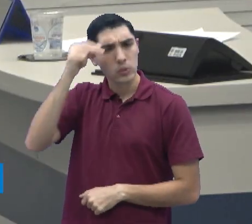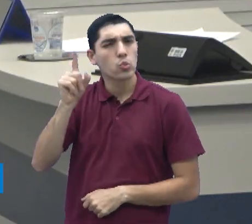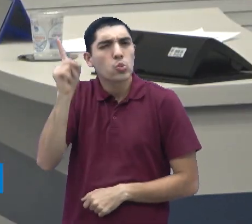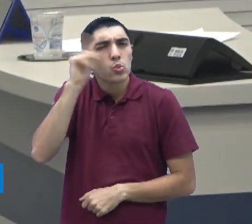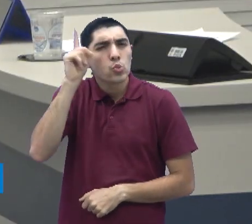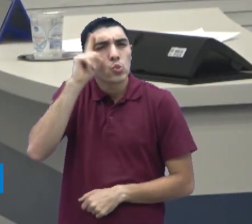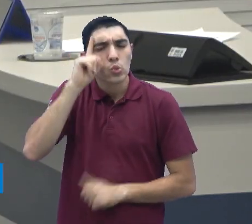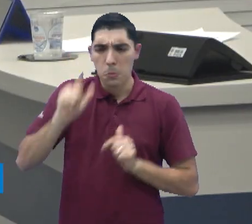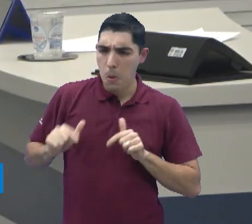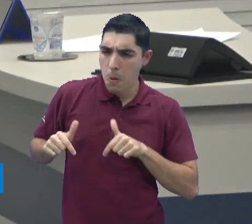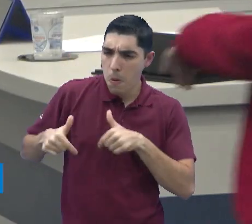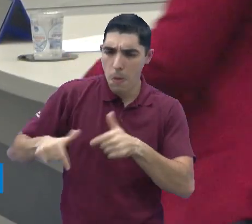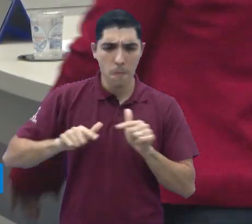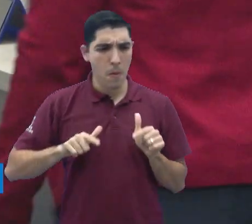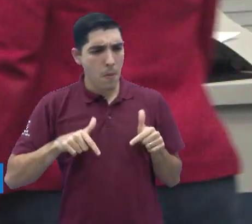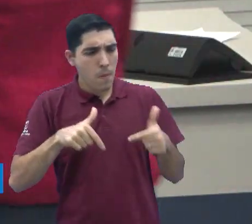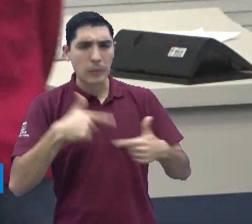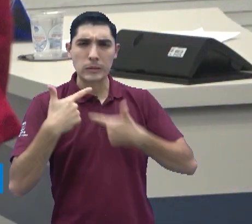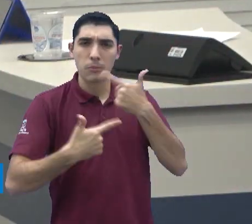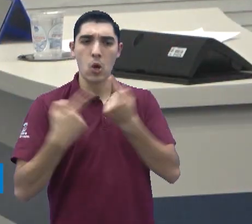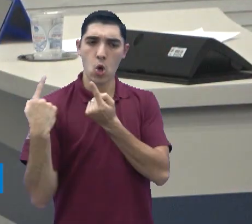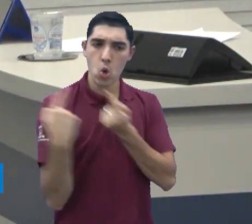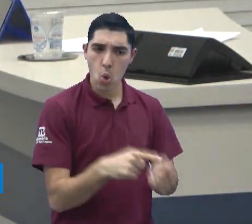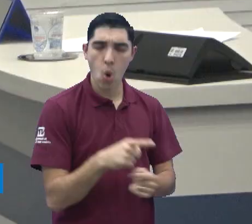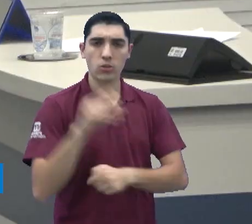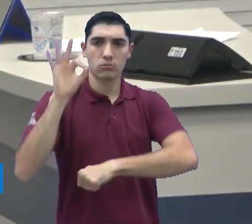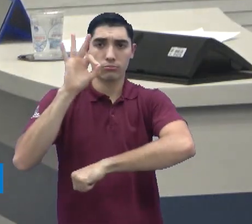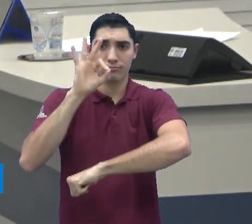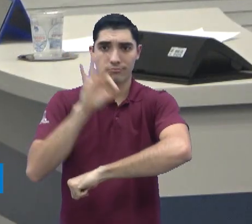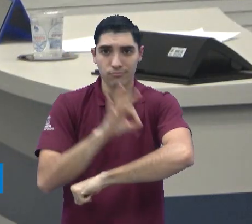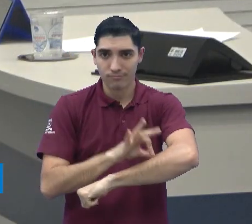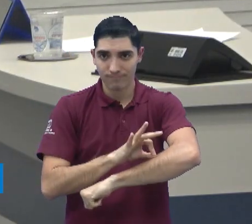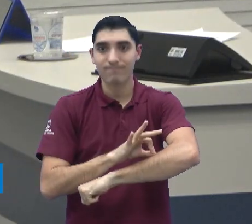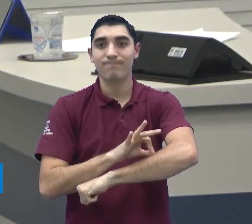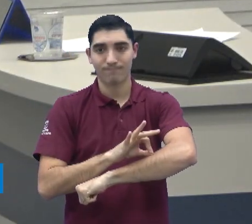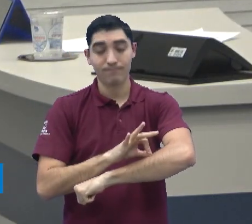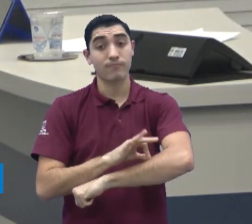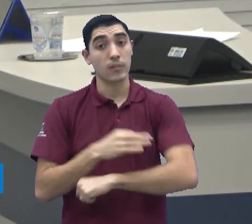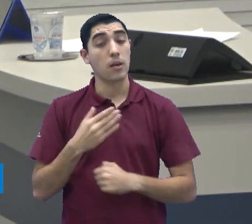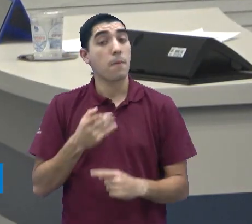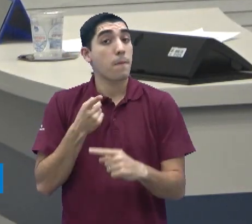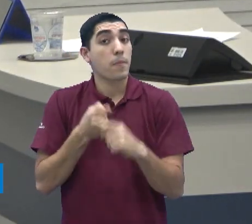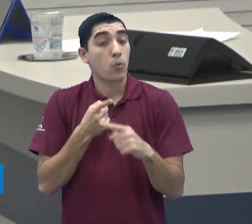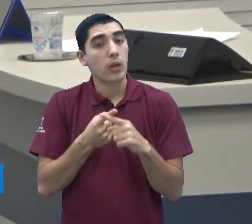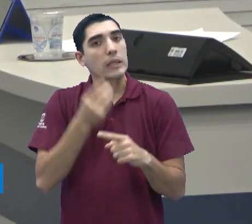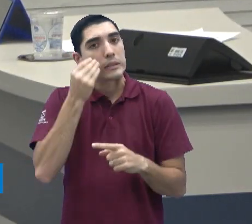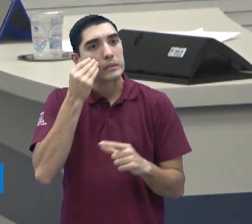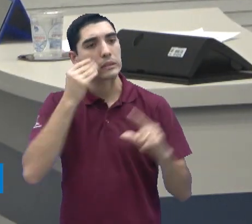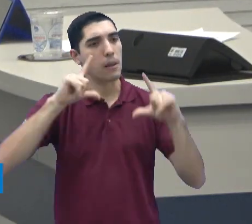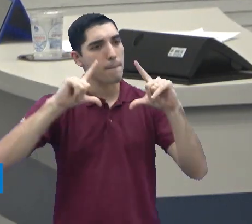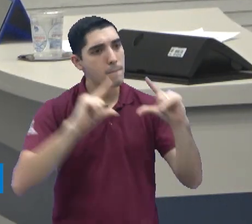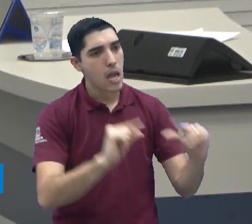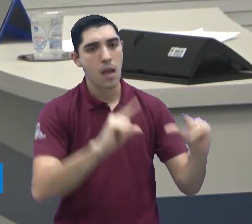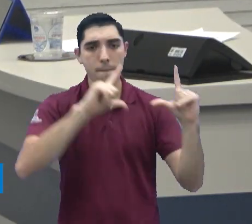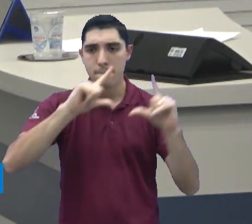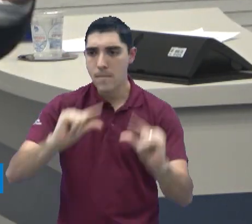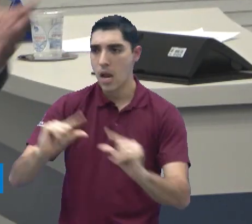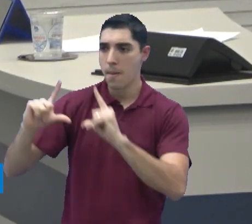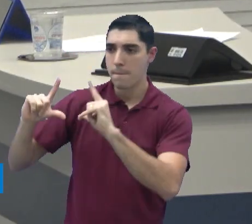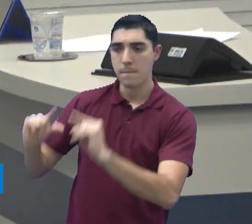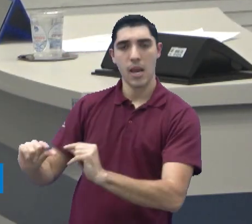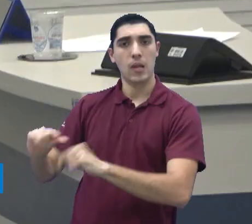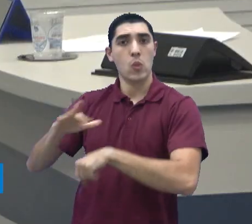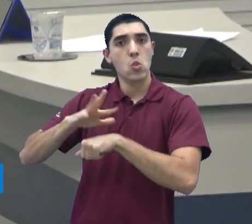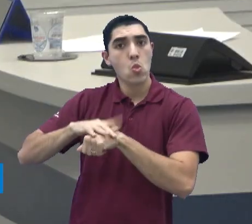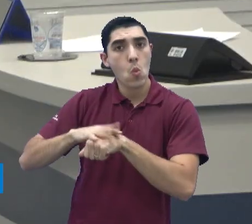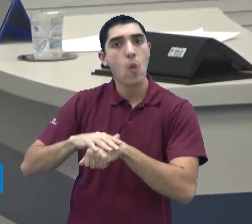para combater o mosquito Aedes aegypti aqui no nosso município, reduzindo os indicadores aí de doenças, né, de mortes do